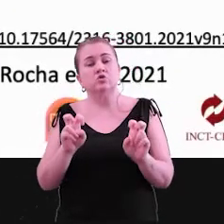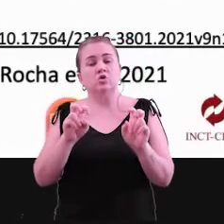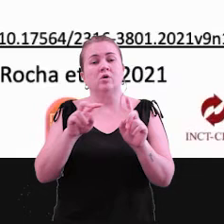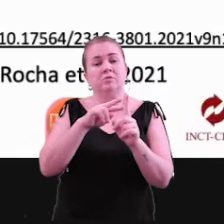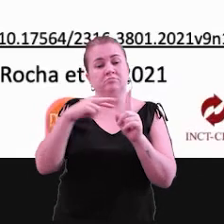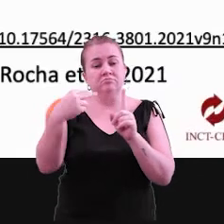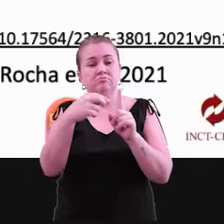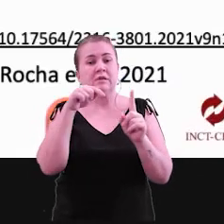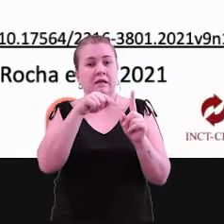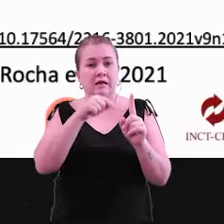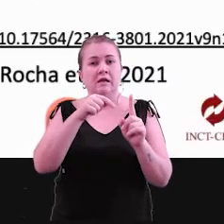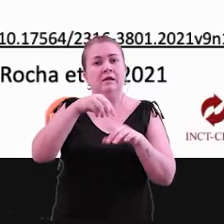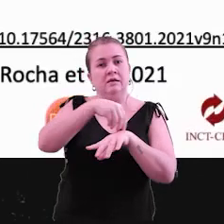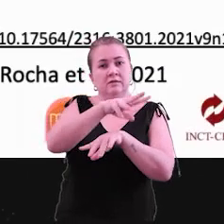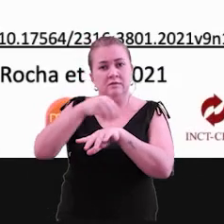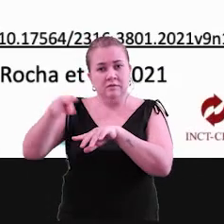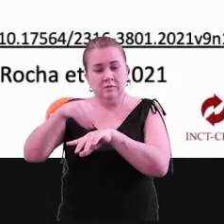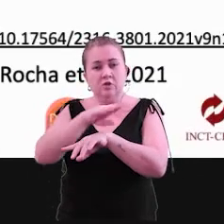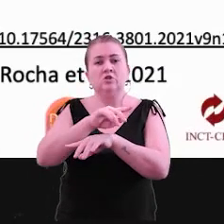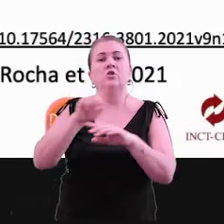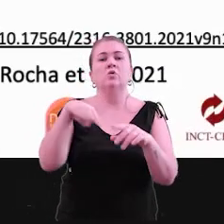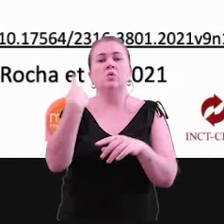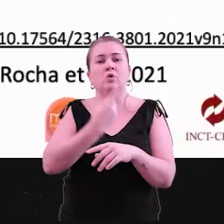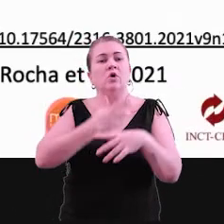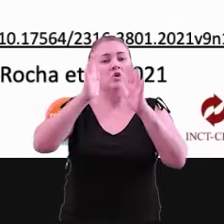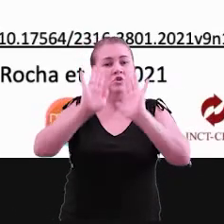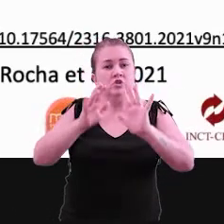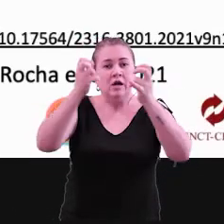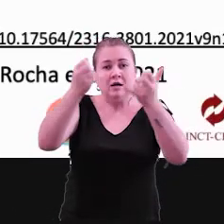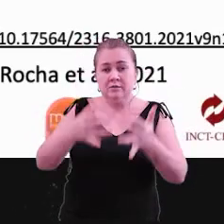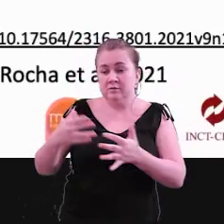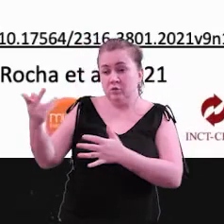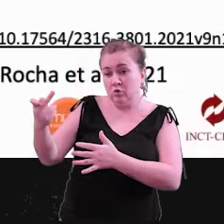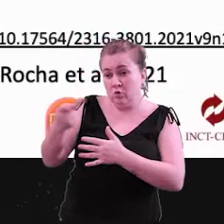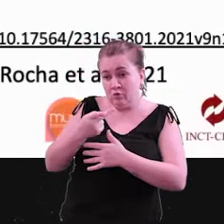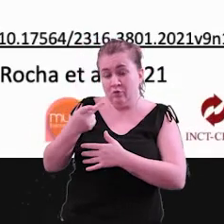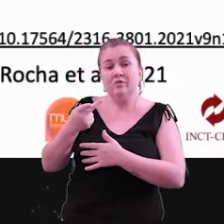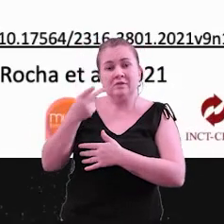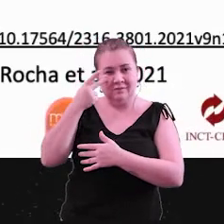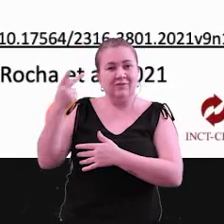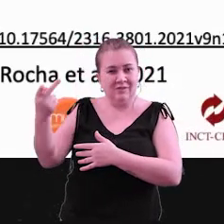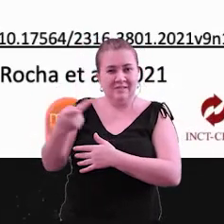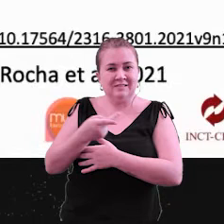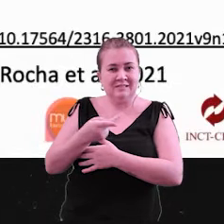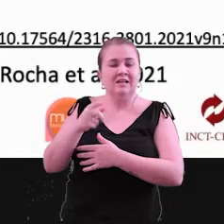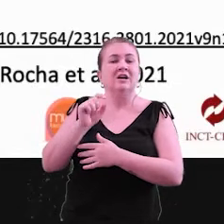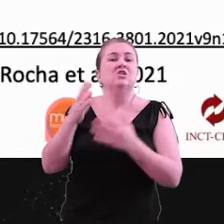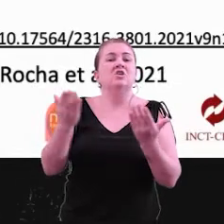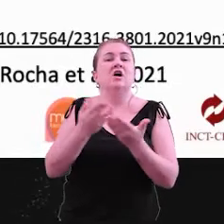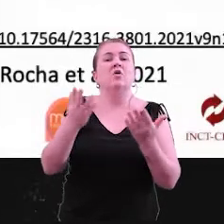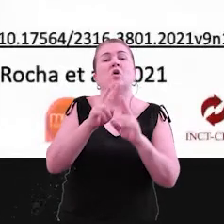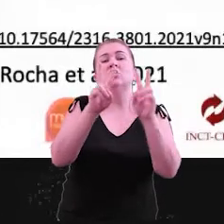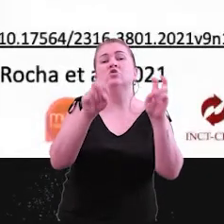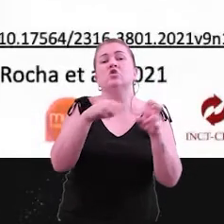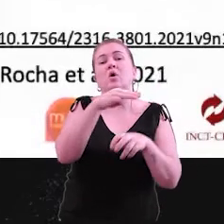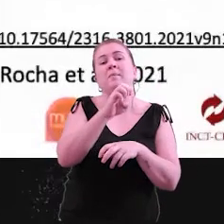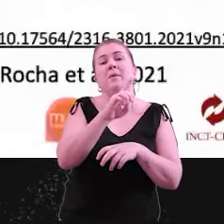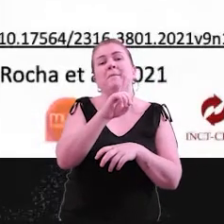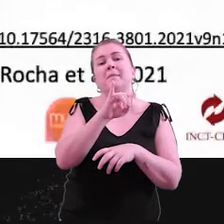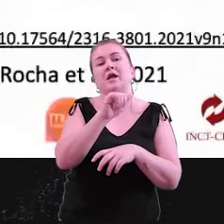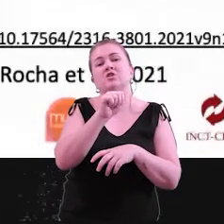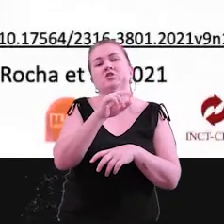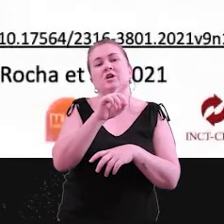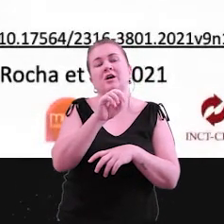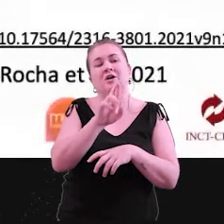a perspectiva dos mediadores. Desenvolvemos, no âmbito da rede MUSA, que é uma rede de capacitação de